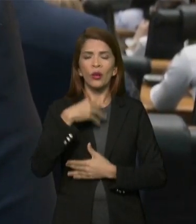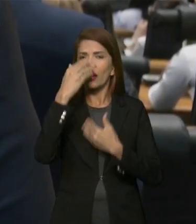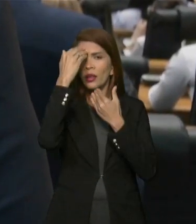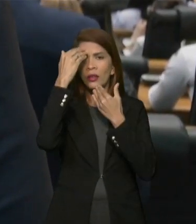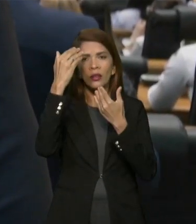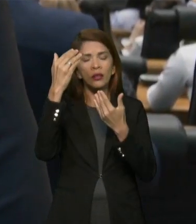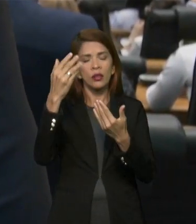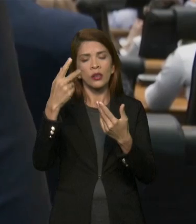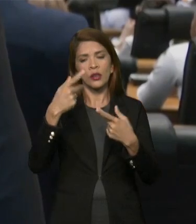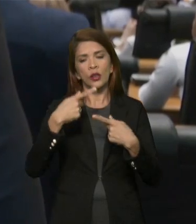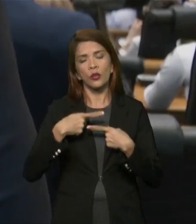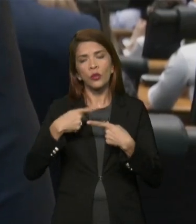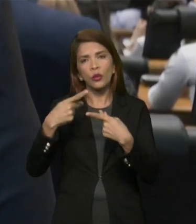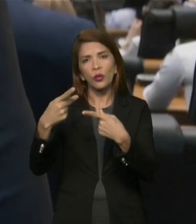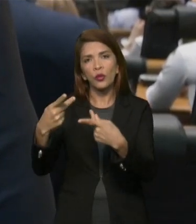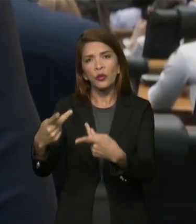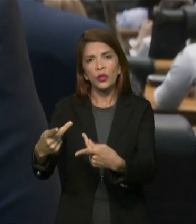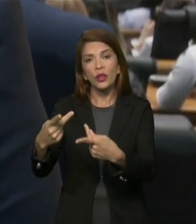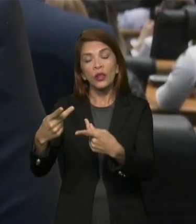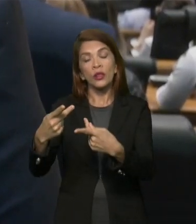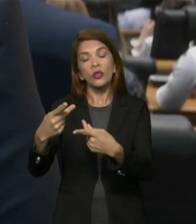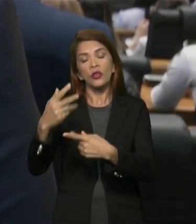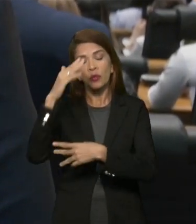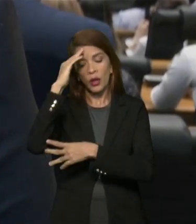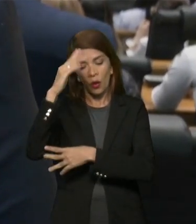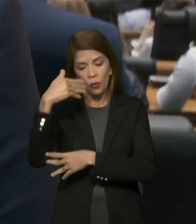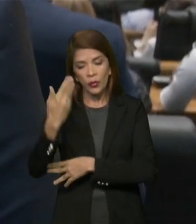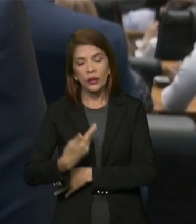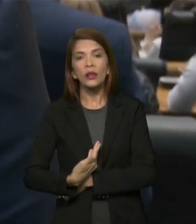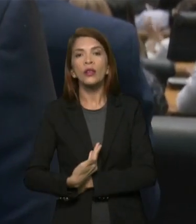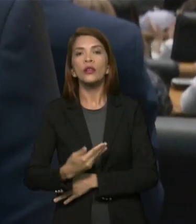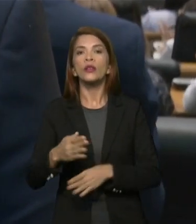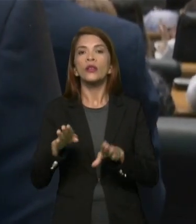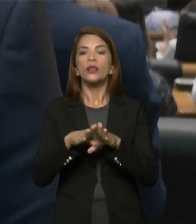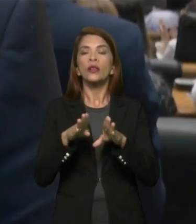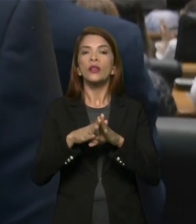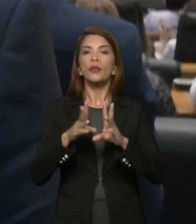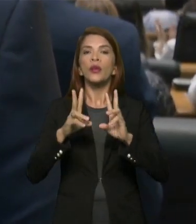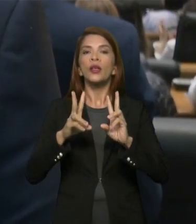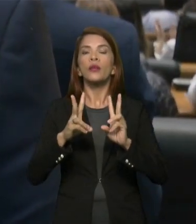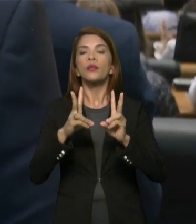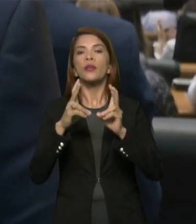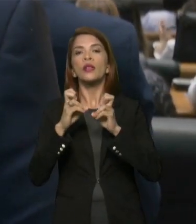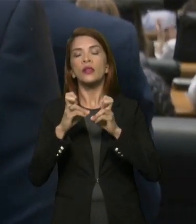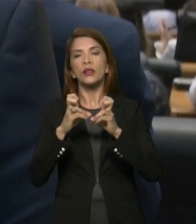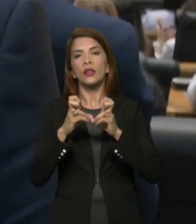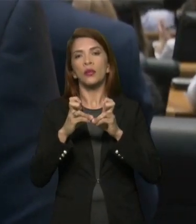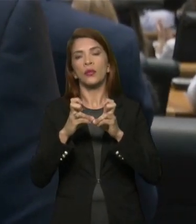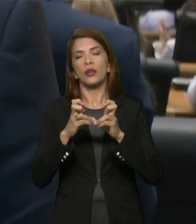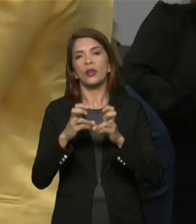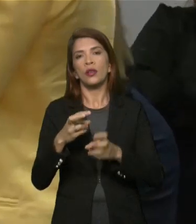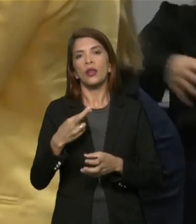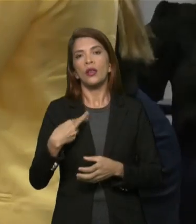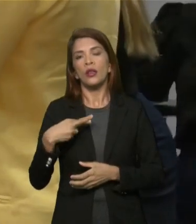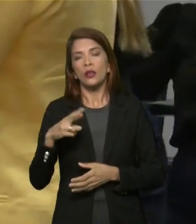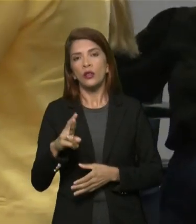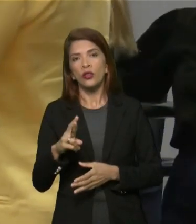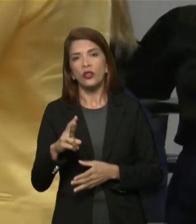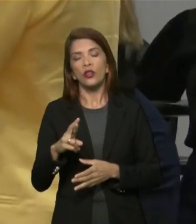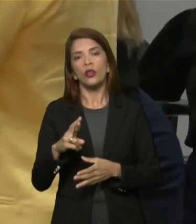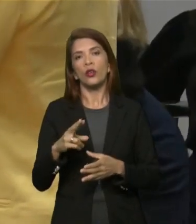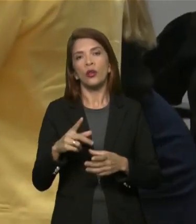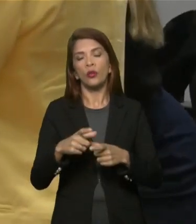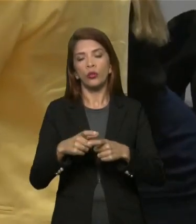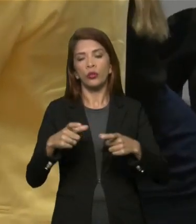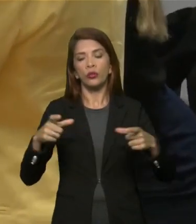por receber essa homenagem e perceber, acima de tudo, o quanto o Evangelho se popularizou, na verdade, né? Outros